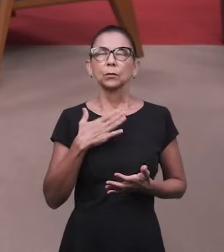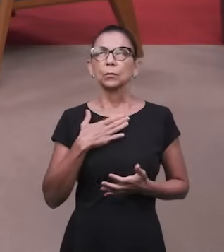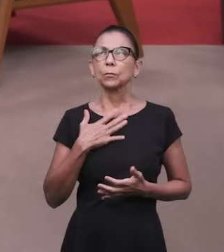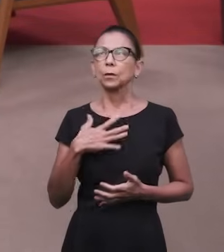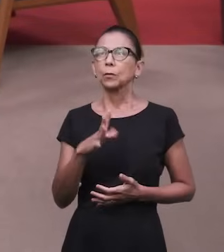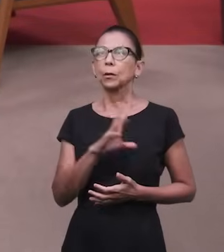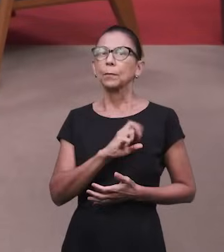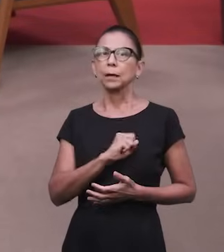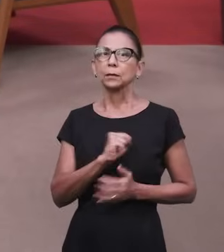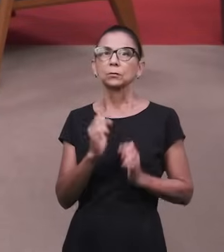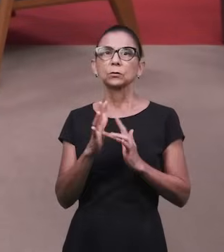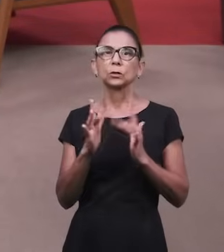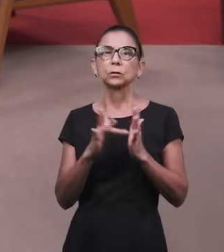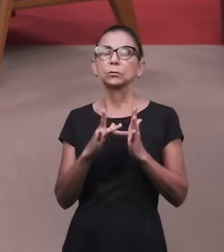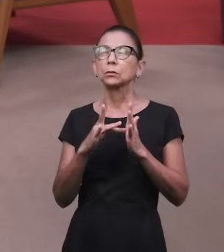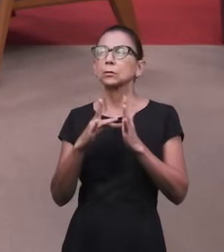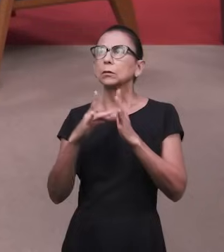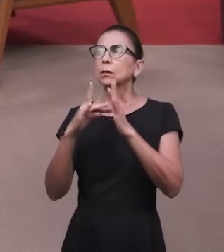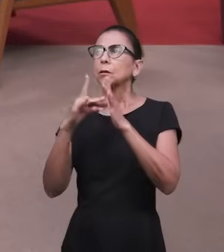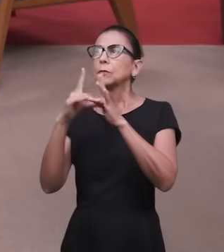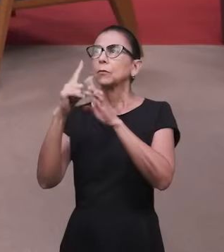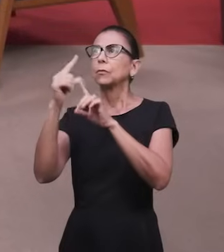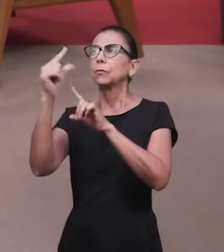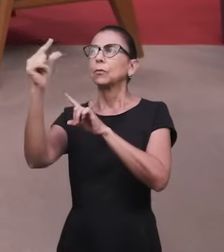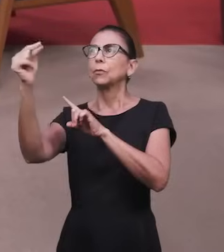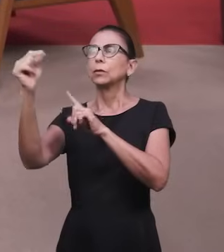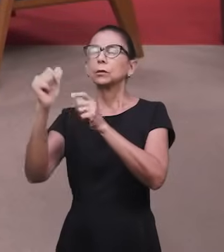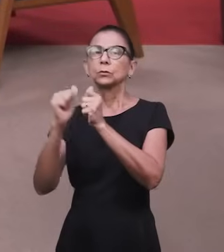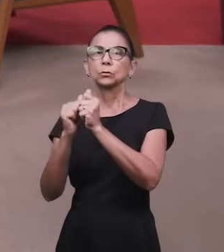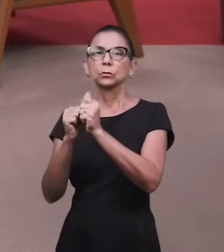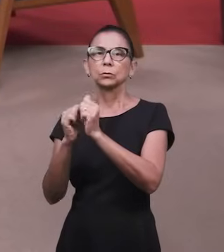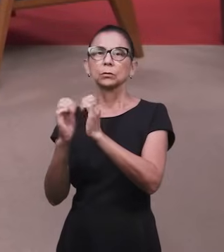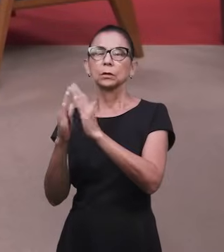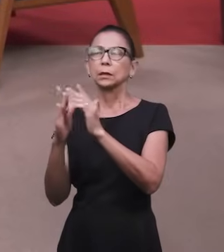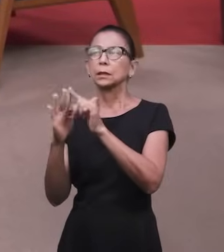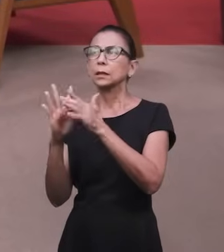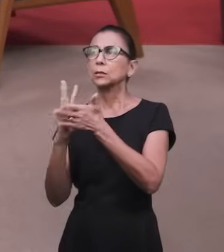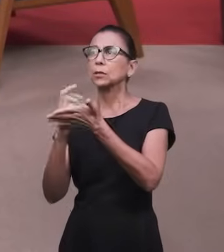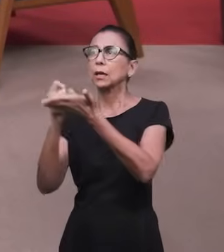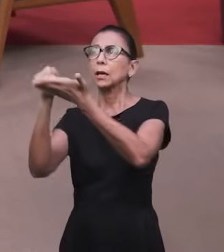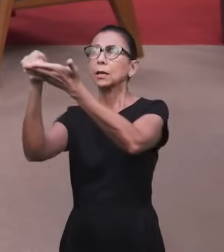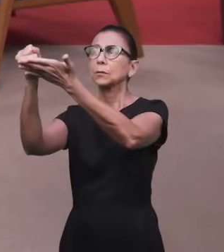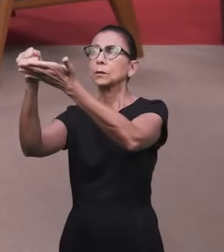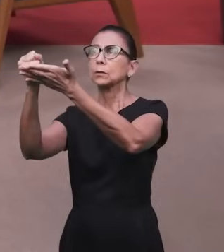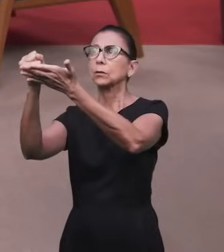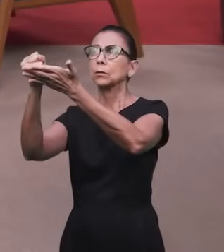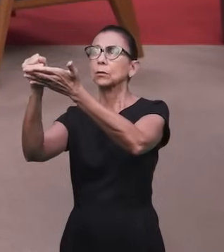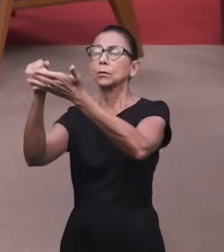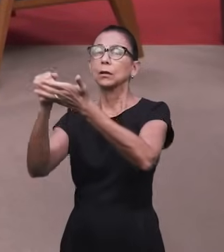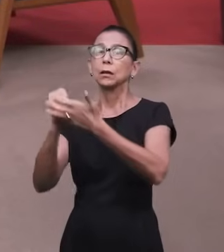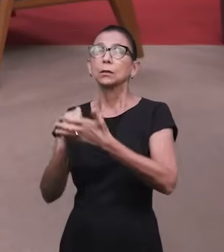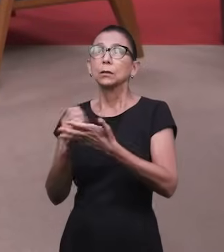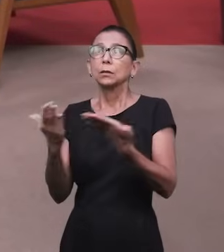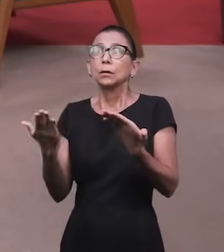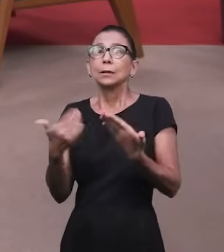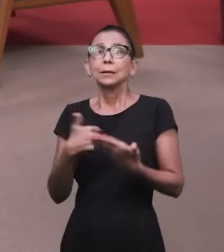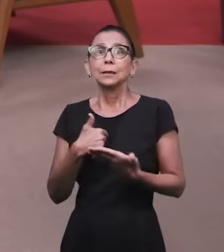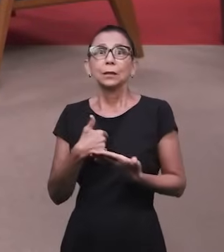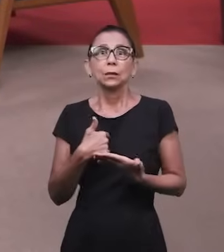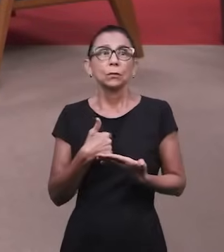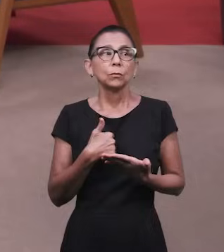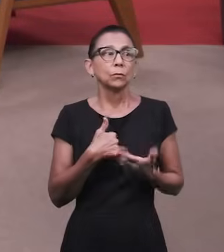Isso é muito sério. E é nosso papel como igreja. Amém. Trazer esse alerta para todas as